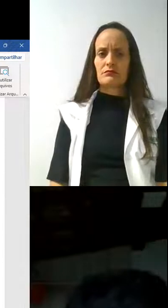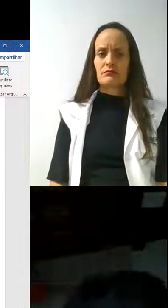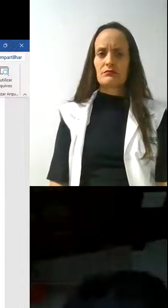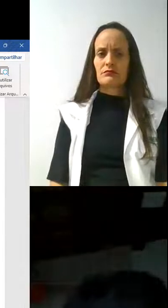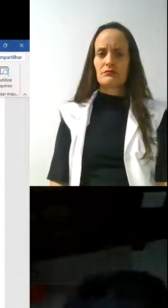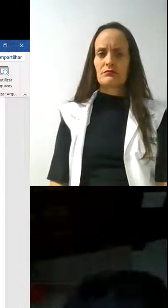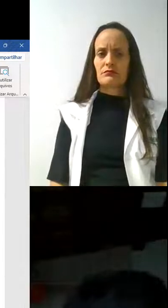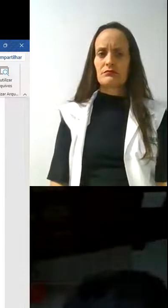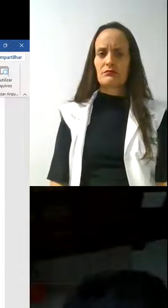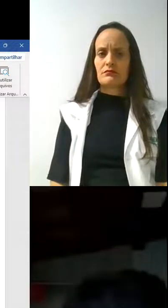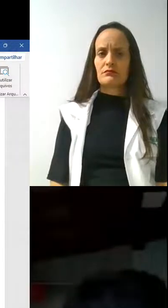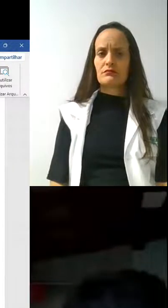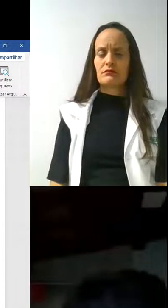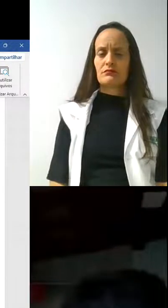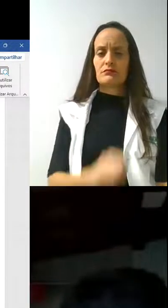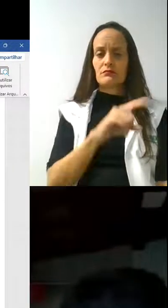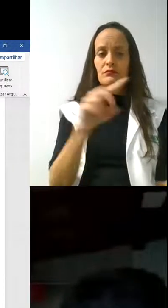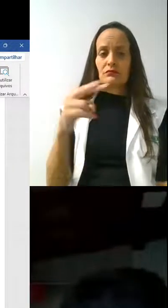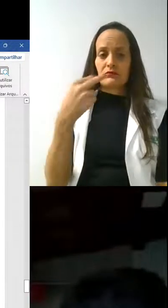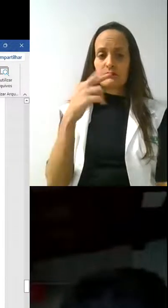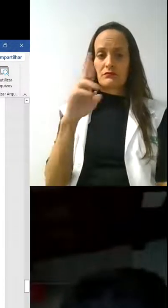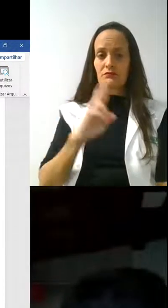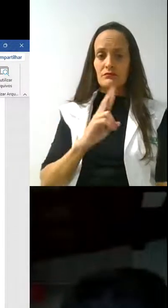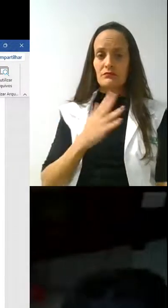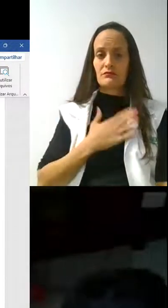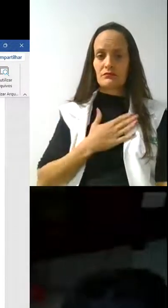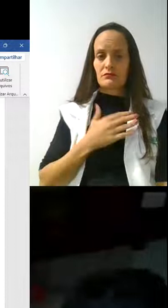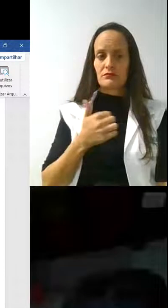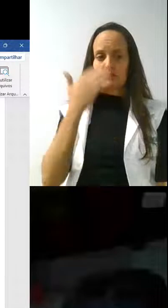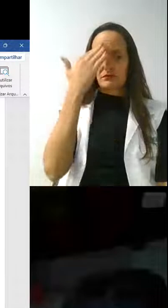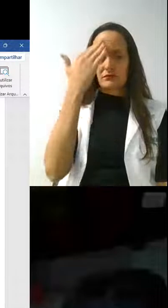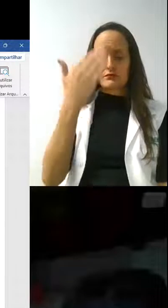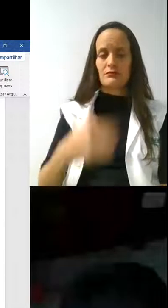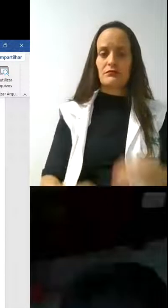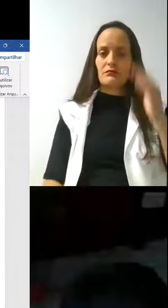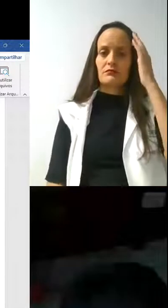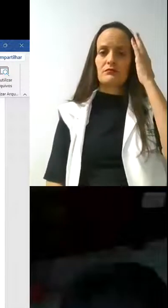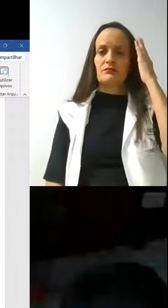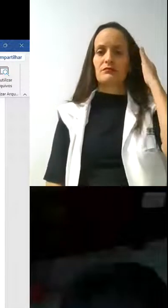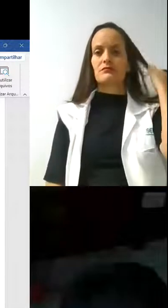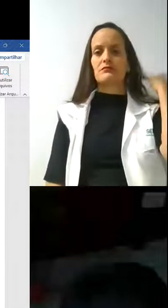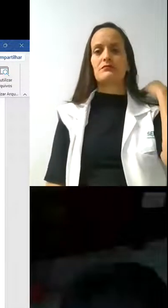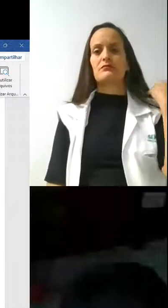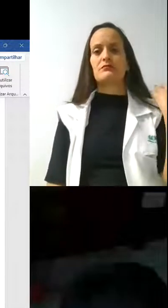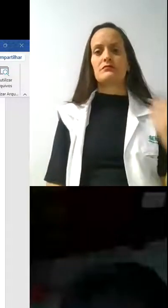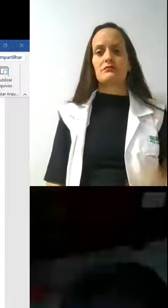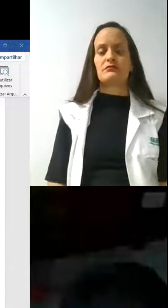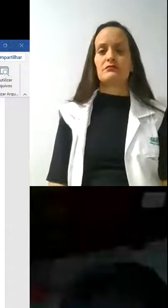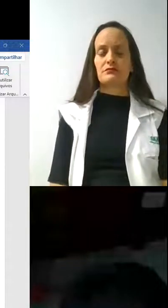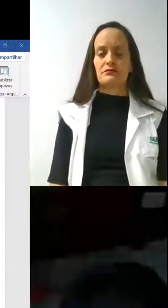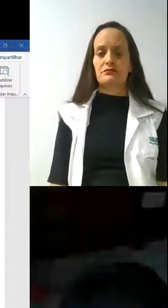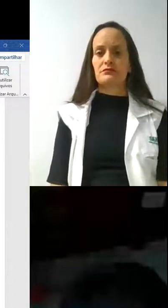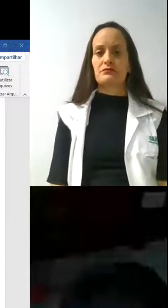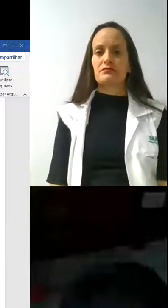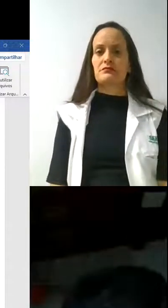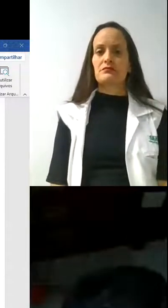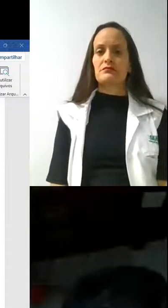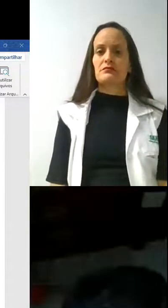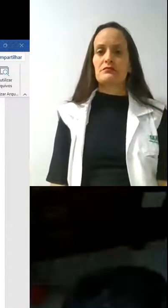Se alguém puder me dar um feedback também, eu agradeço. Ah, professor, tá aparecendo ela aqui, tranquilo. Então tá